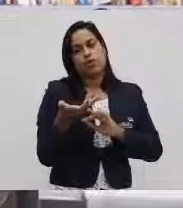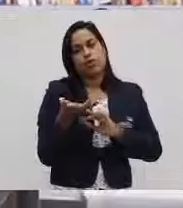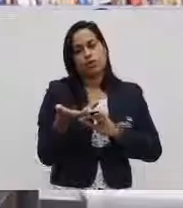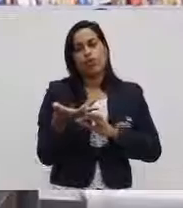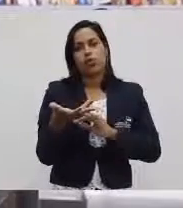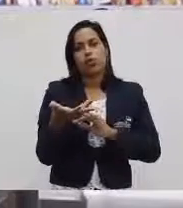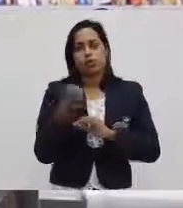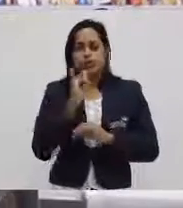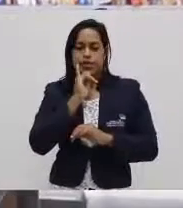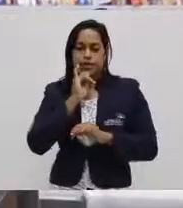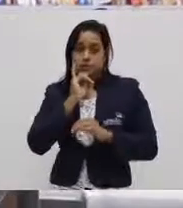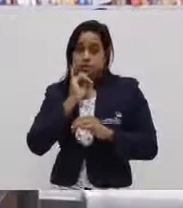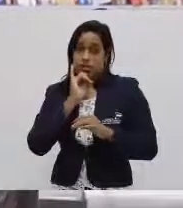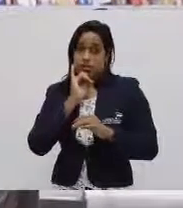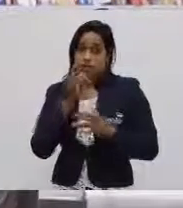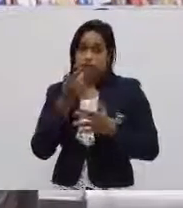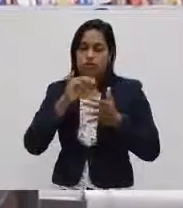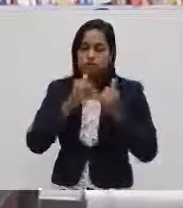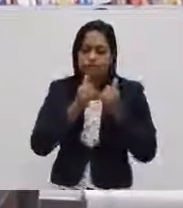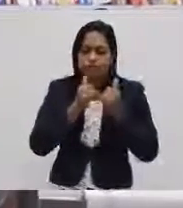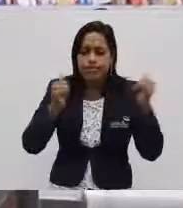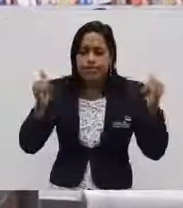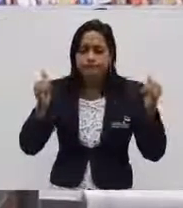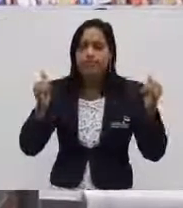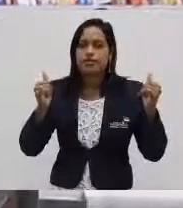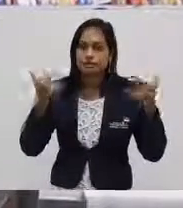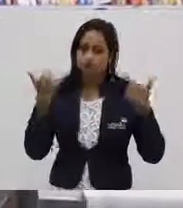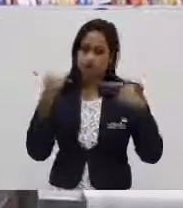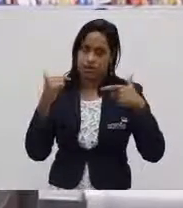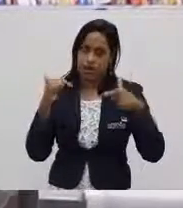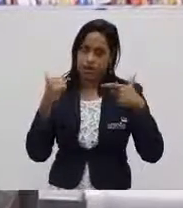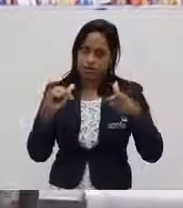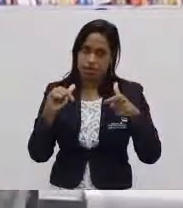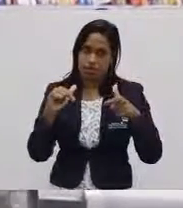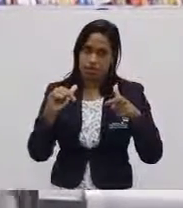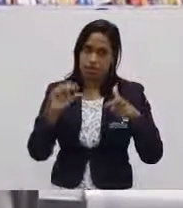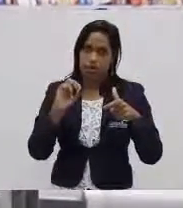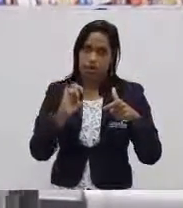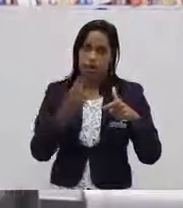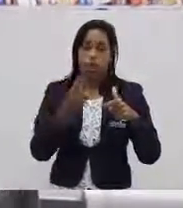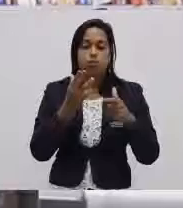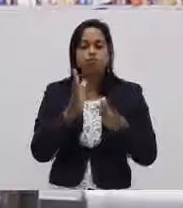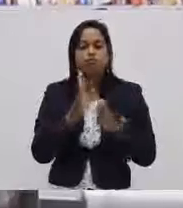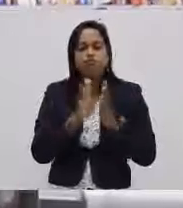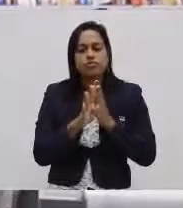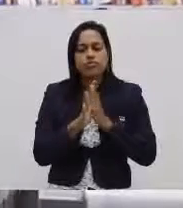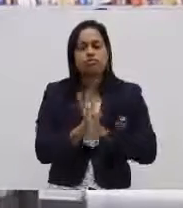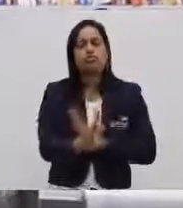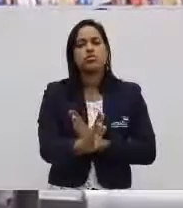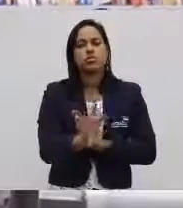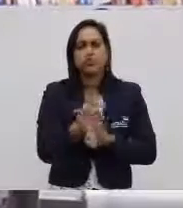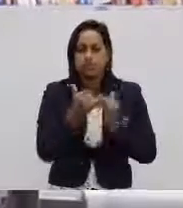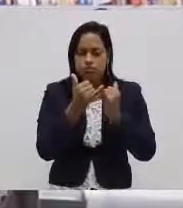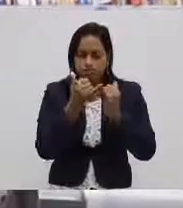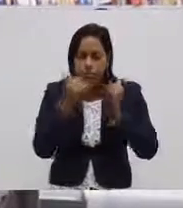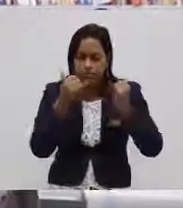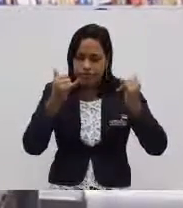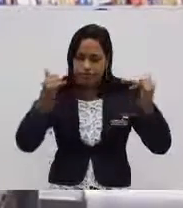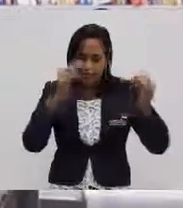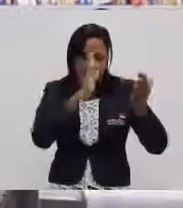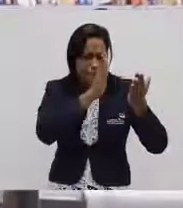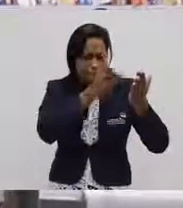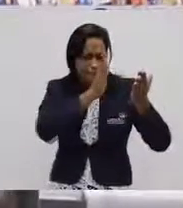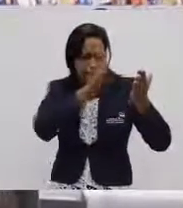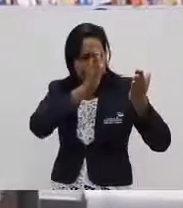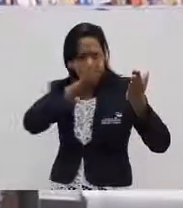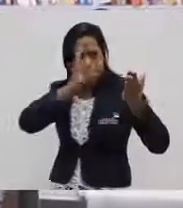características, como uma sequência linear para se fazer o produto ou serviço, linear, ou seja, em linha, e produtos padronizados